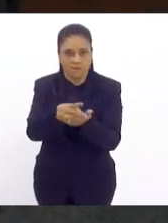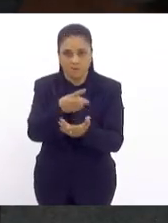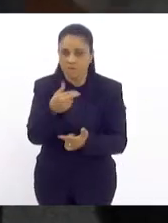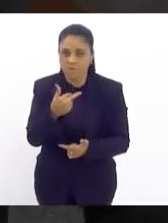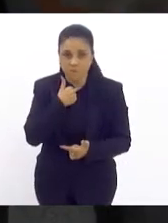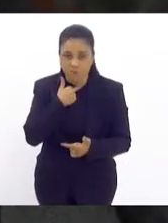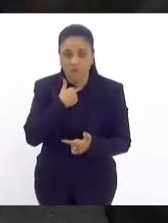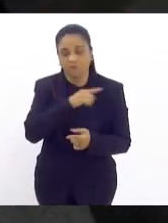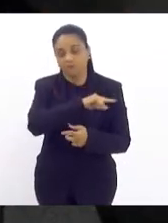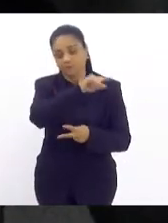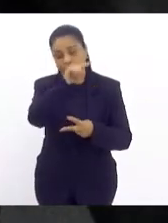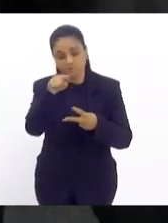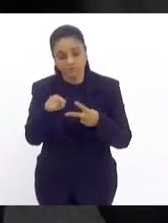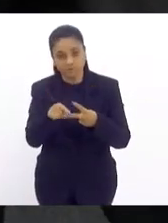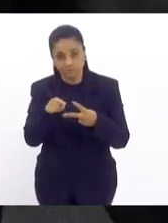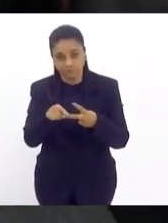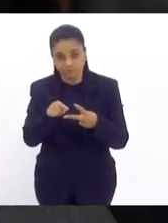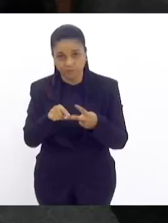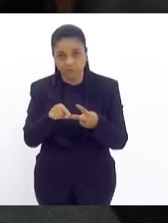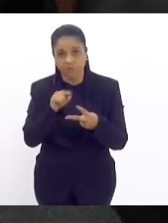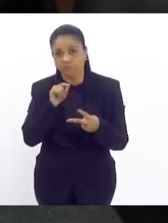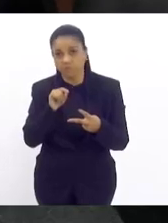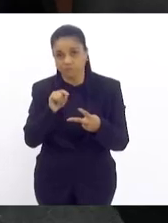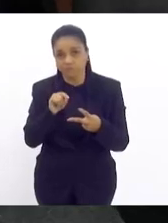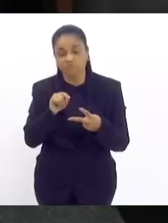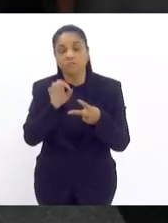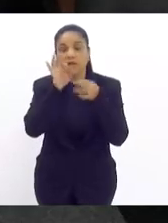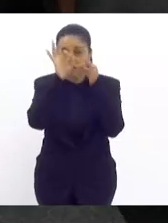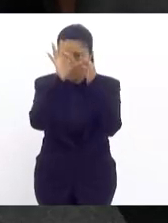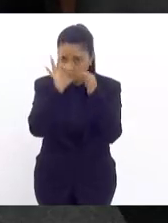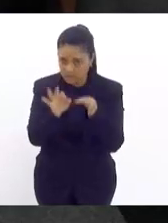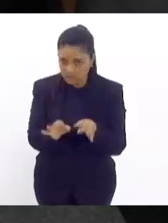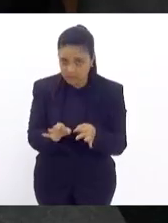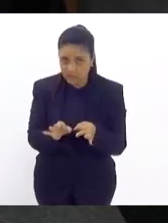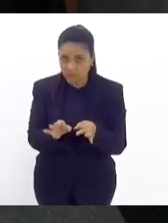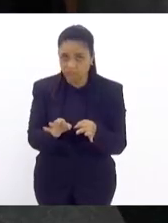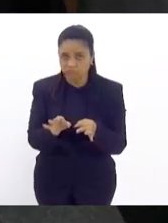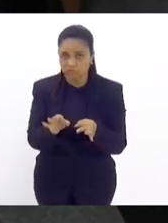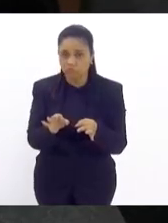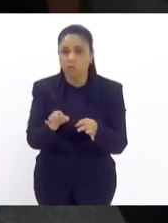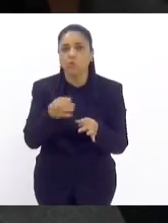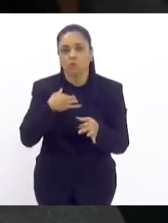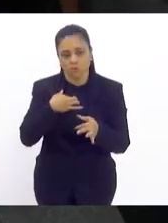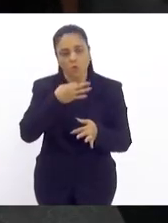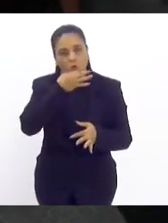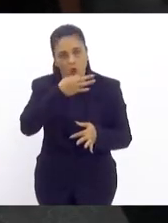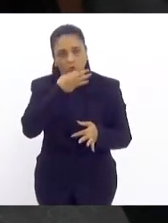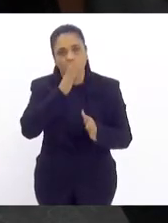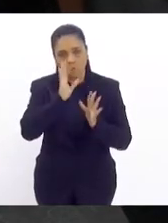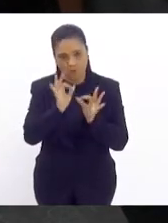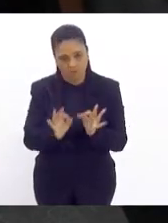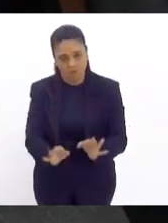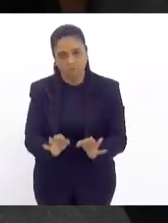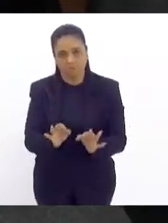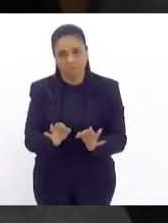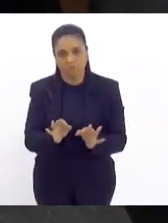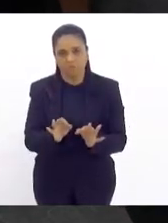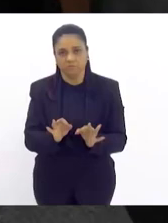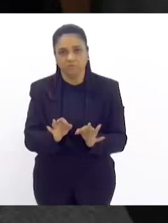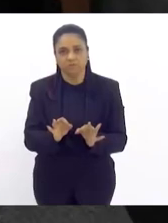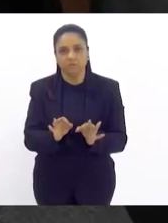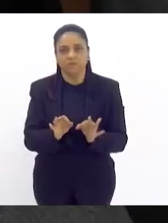a segunda questão é tá correto e eu também acho que tá correto que